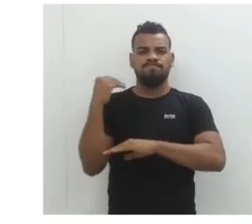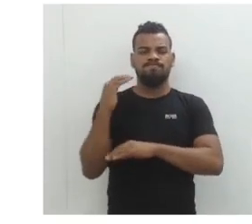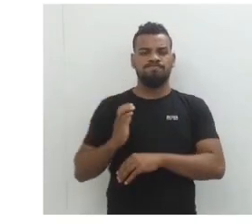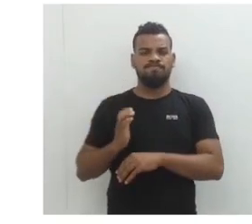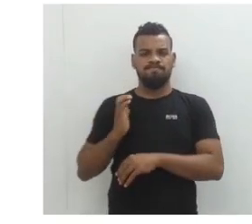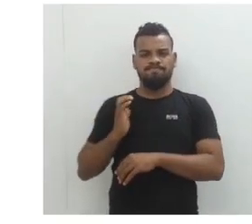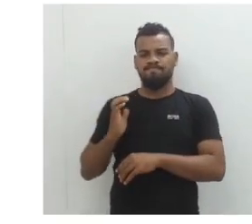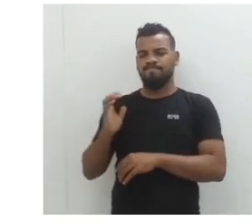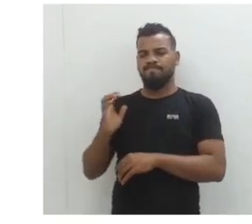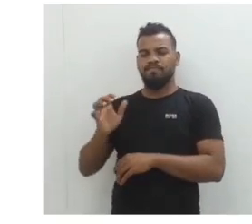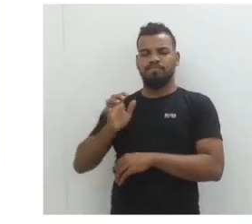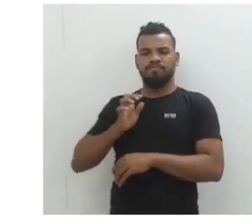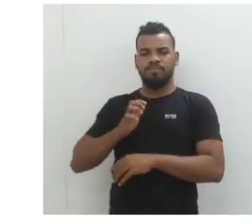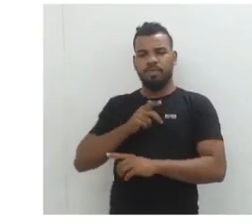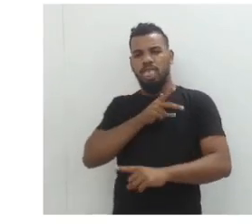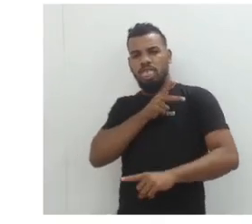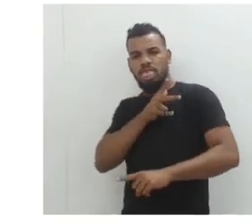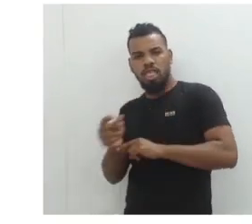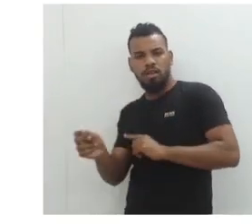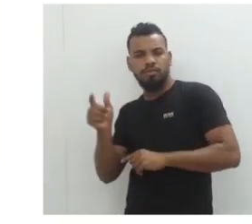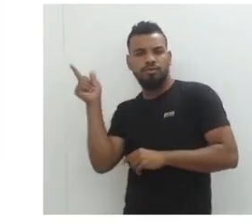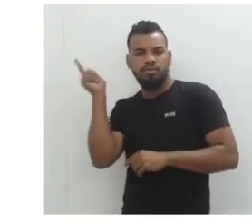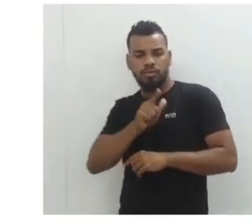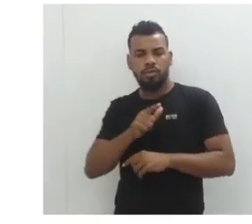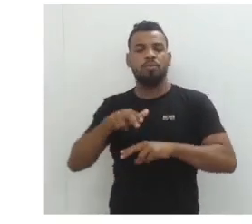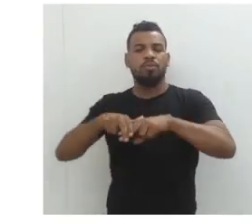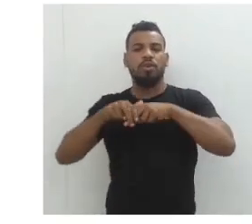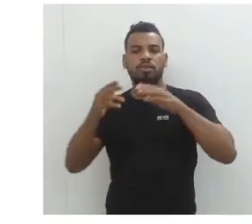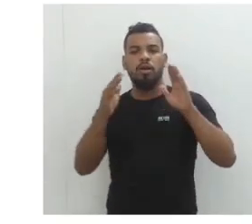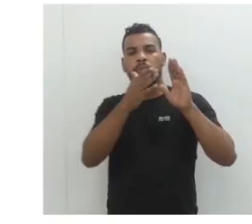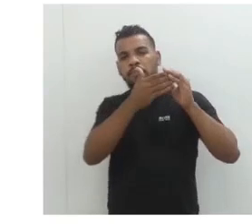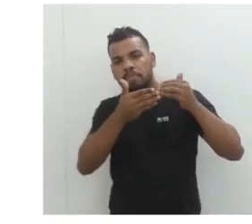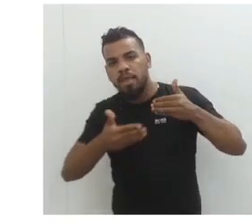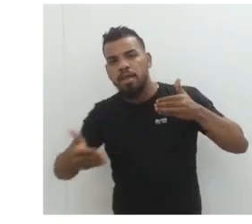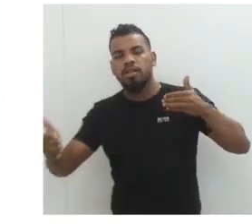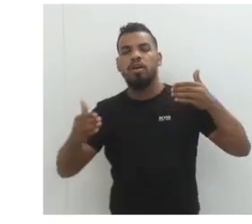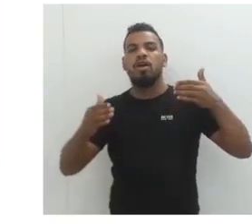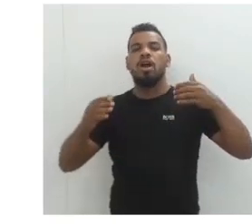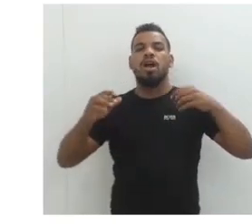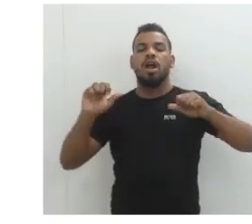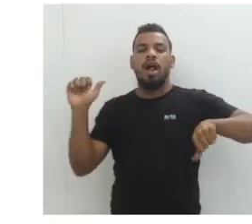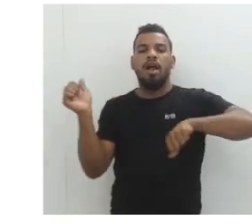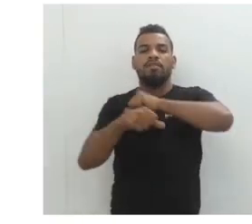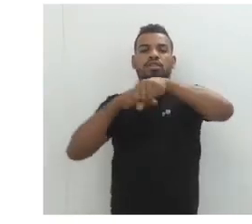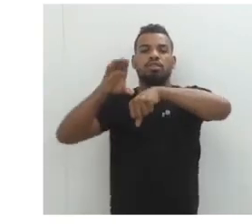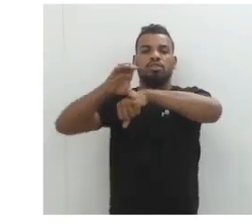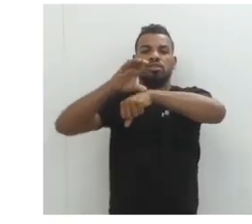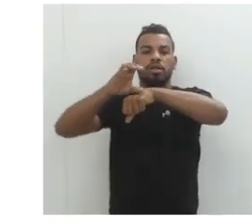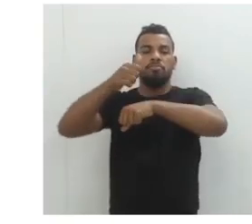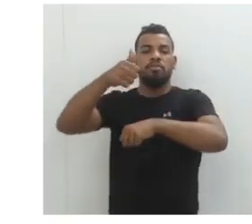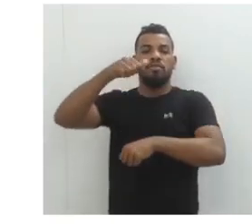industrial paulista durante a Revolução Constitucionalista de